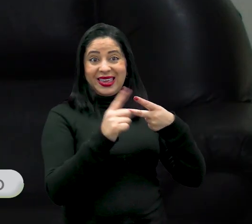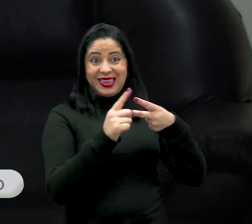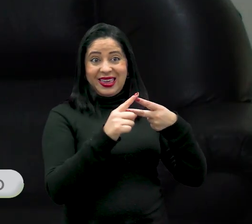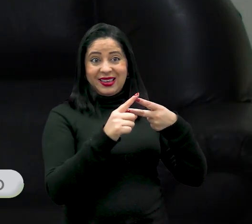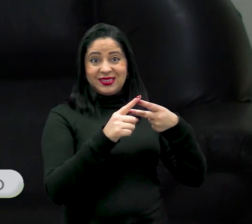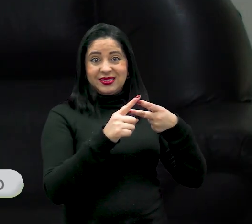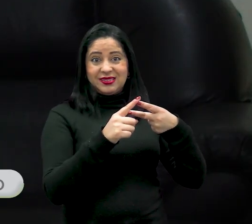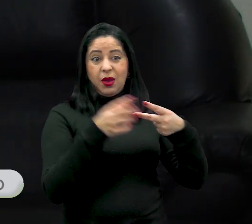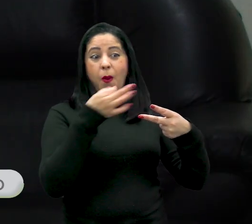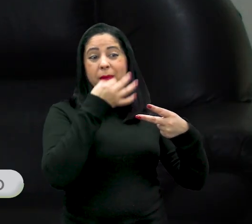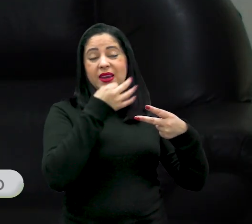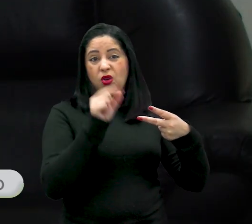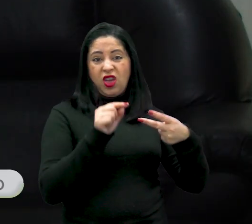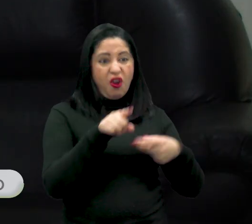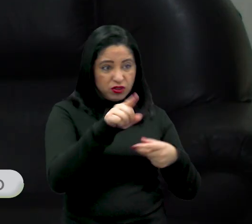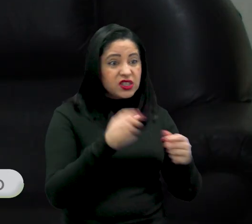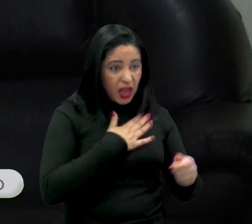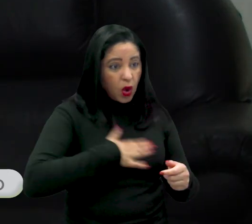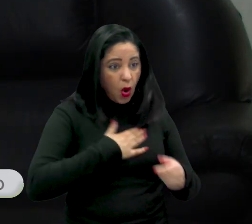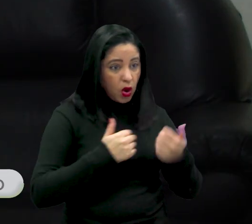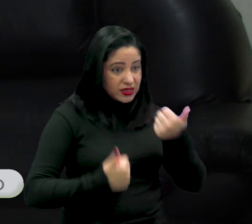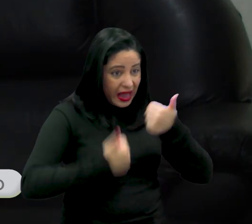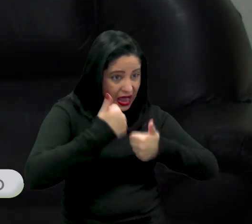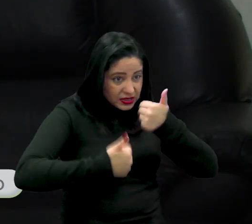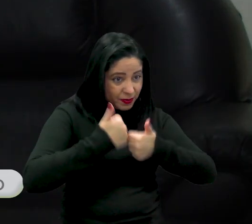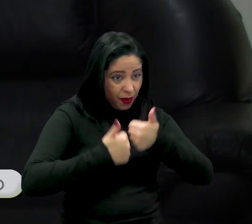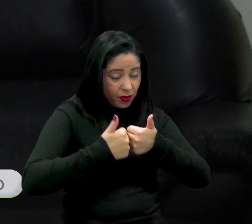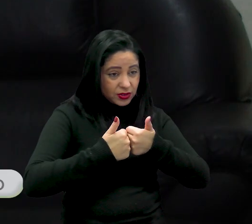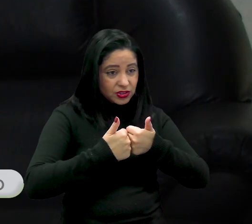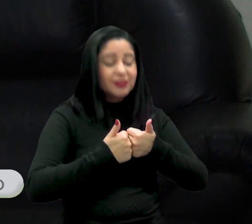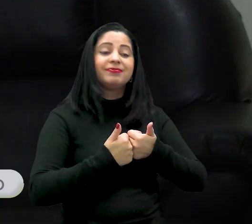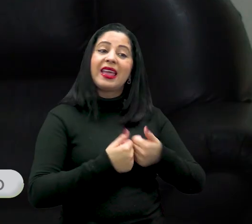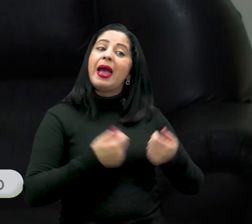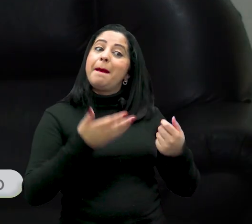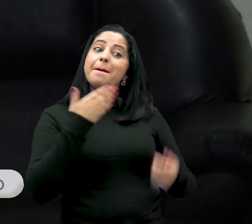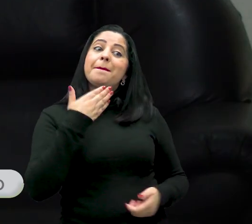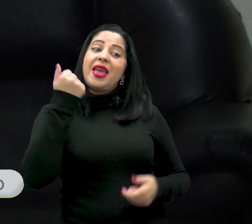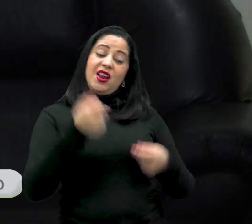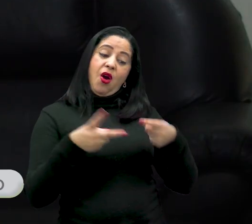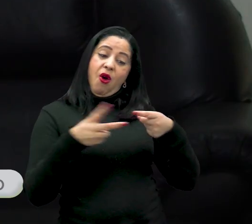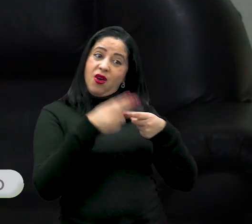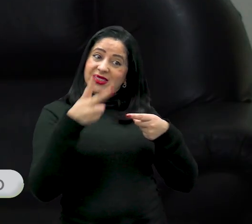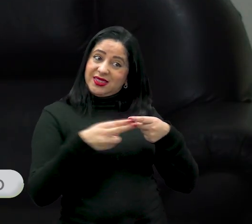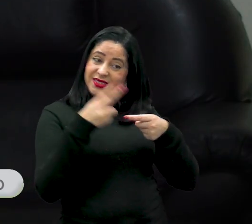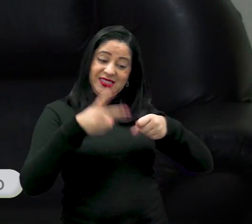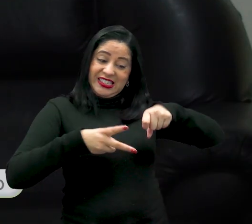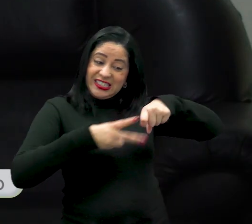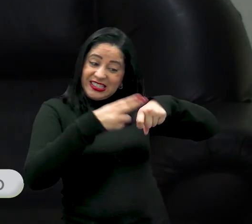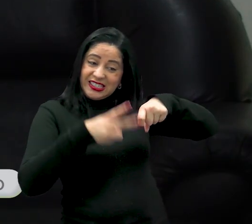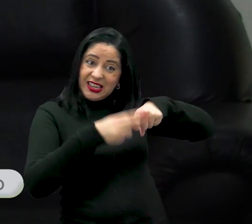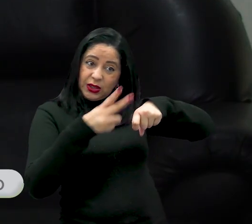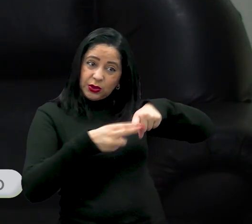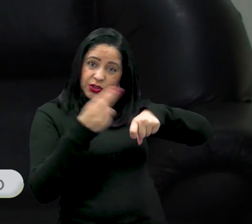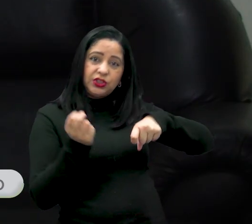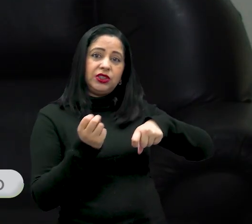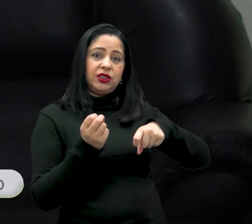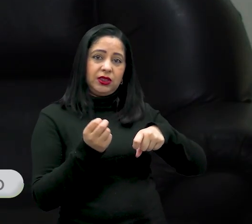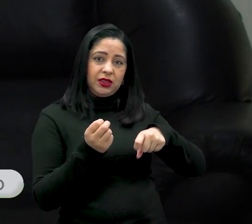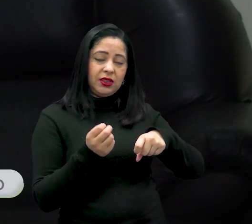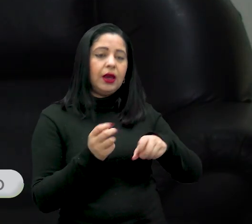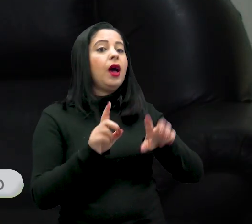médico falou bem ao contrário, se você gosta de esporte, é melhor você fazer a cirurgia. Você vai